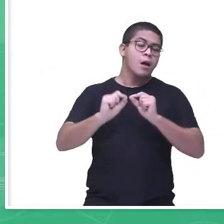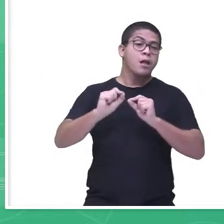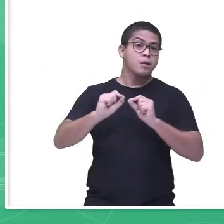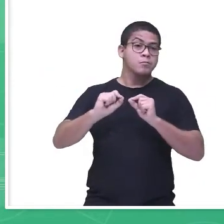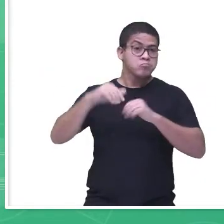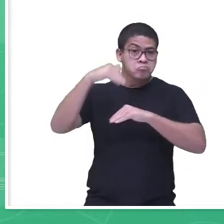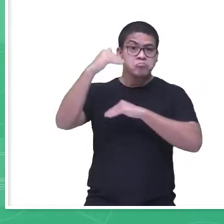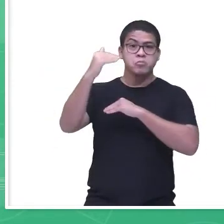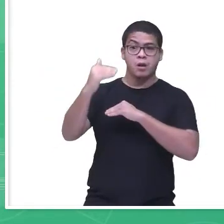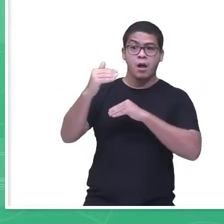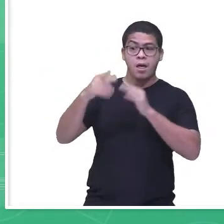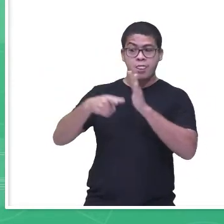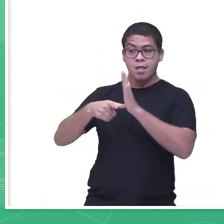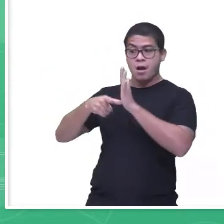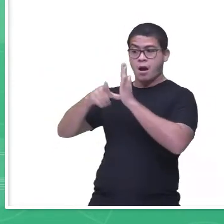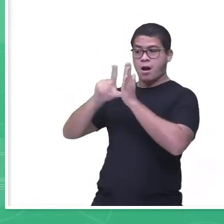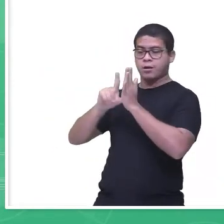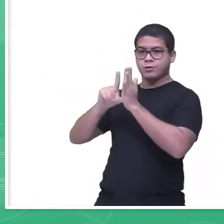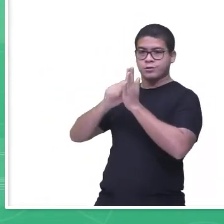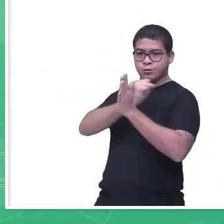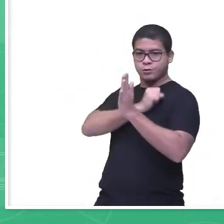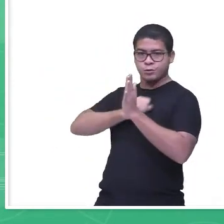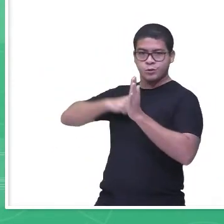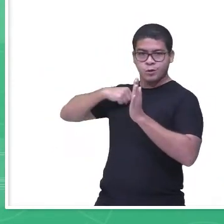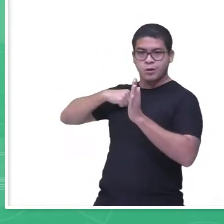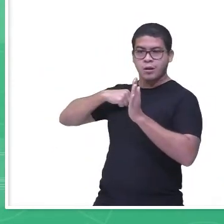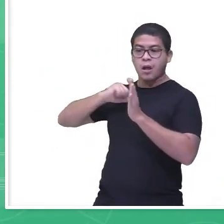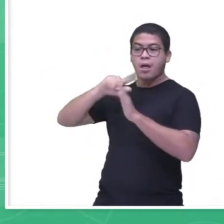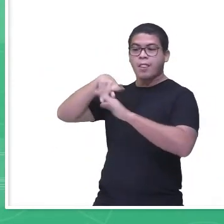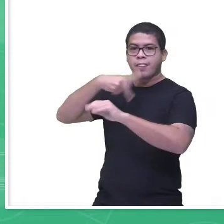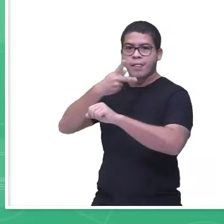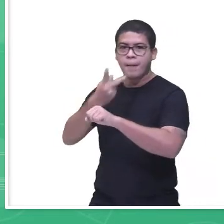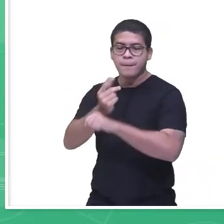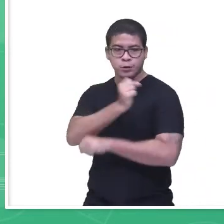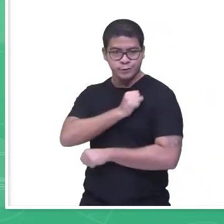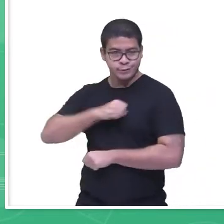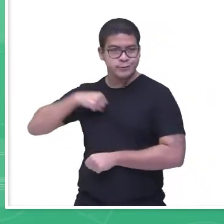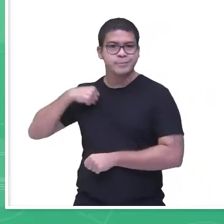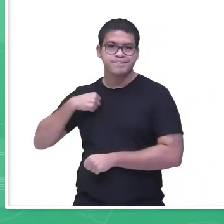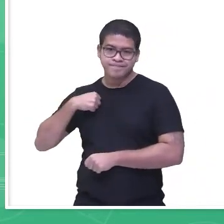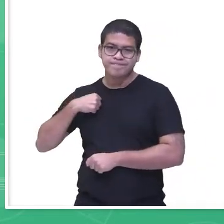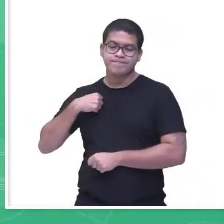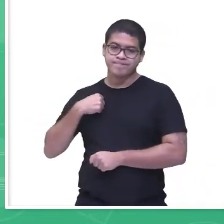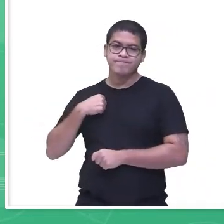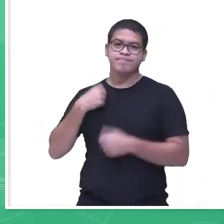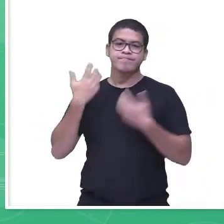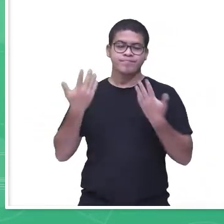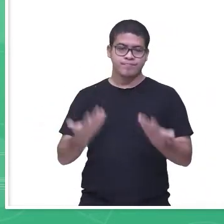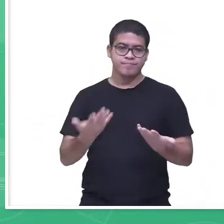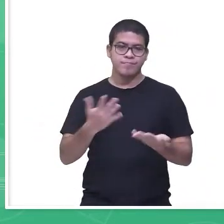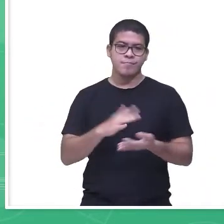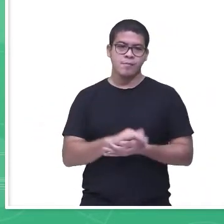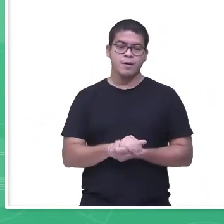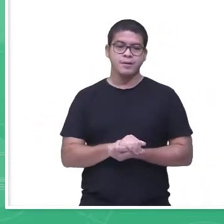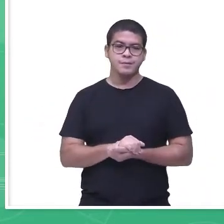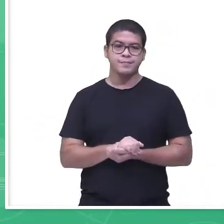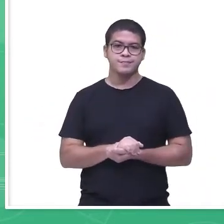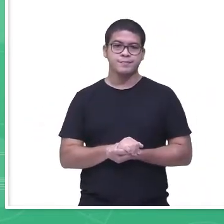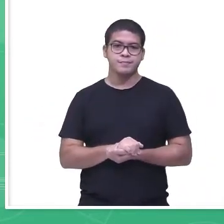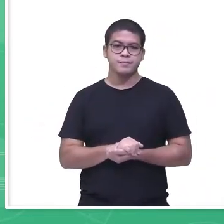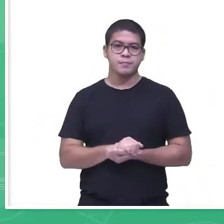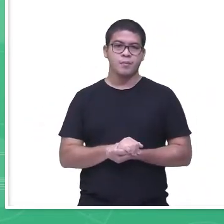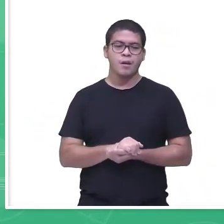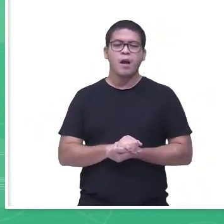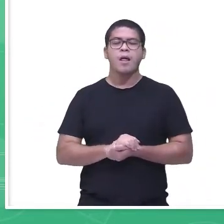quê? Antes de Sócrates e depois de Sócrates, né? E aí Platão, quando Sócrates